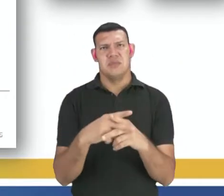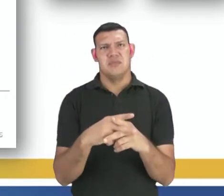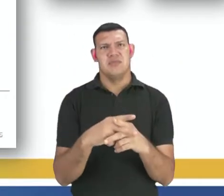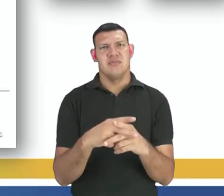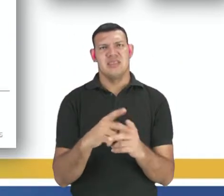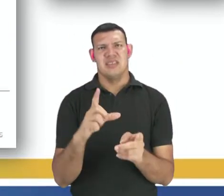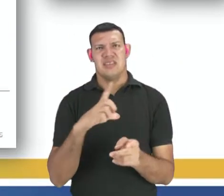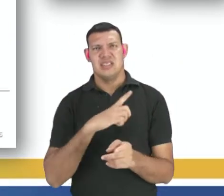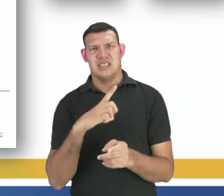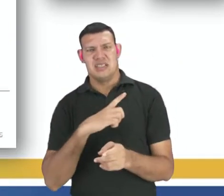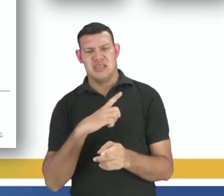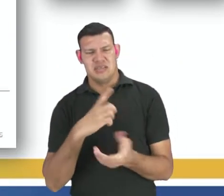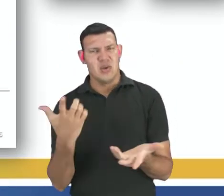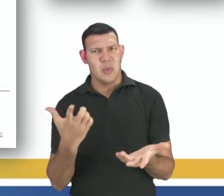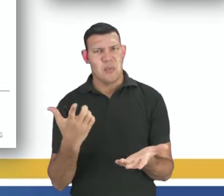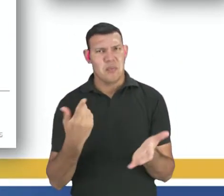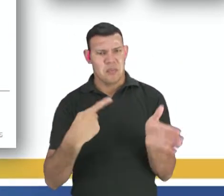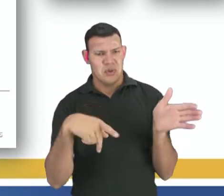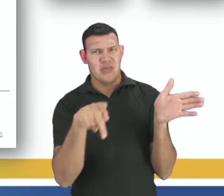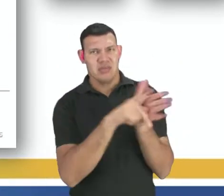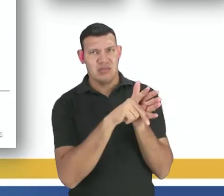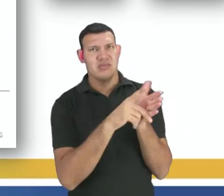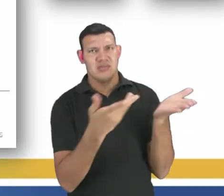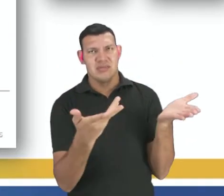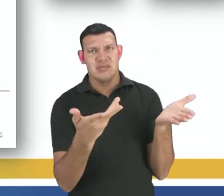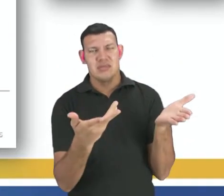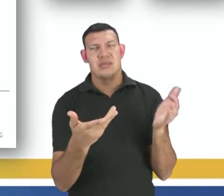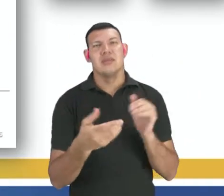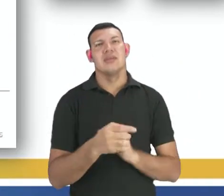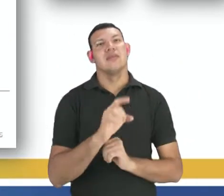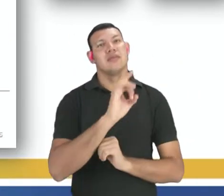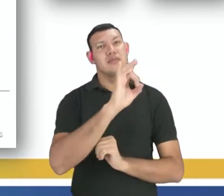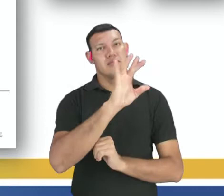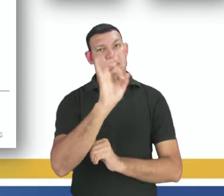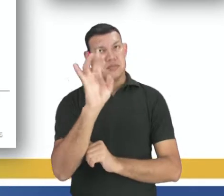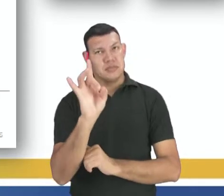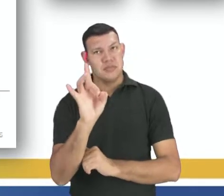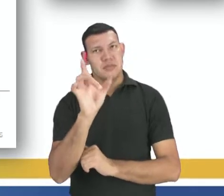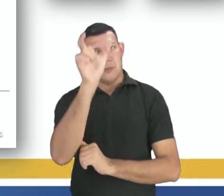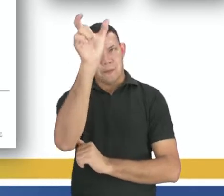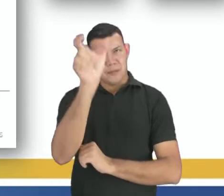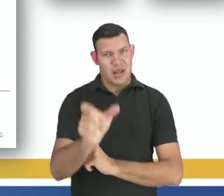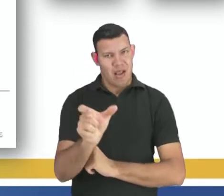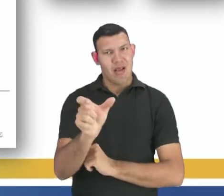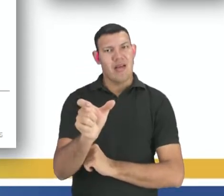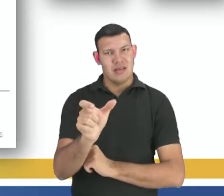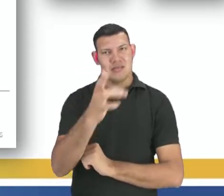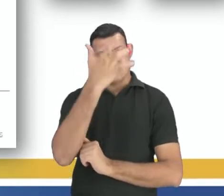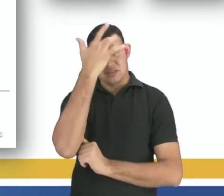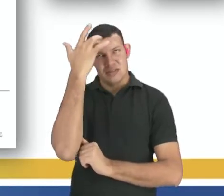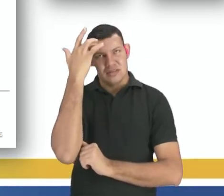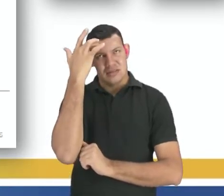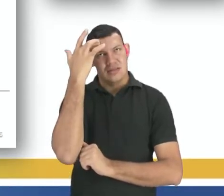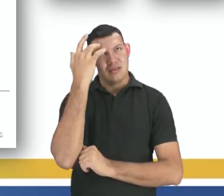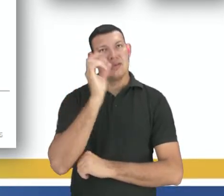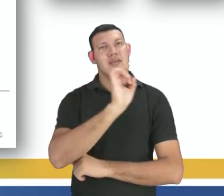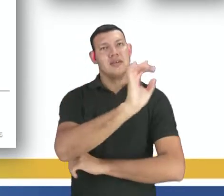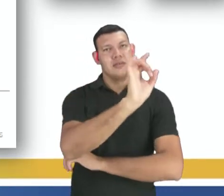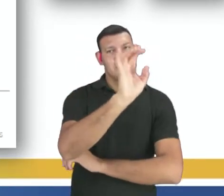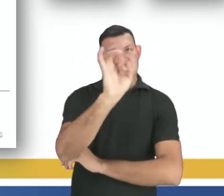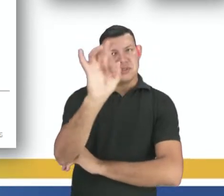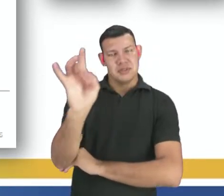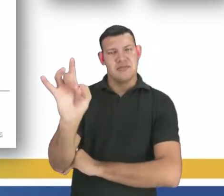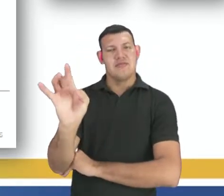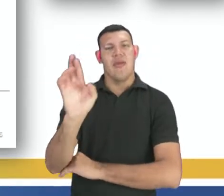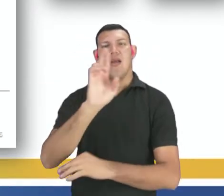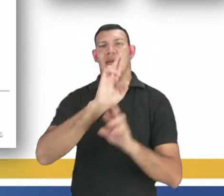uma base que são lutadores, né? Por exemplo, de atletas lutadores. Então vocês podem ver que cada um é de um